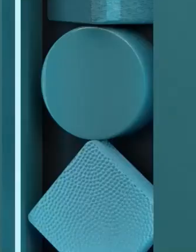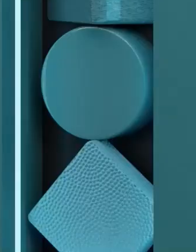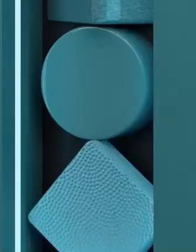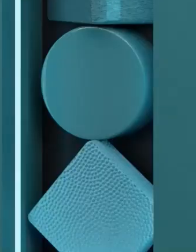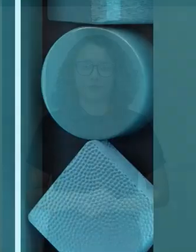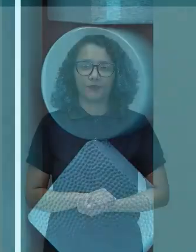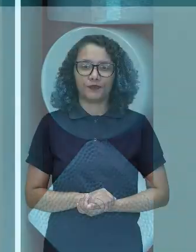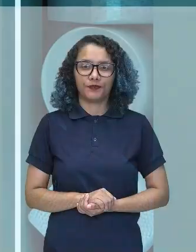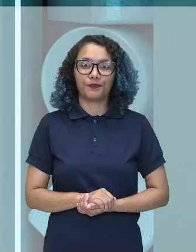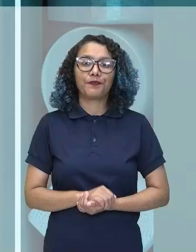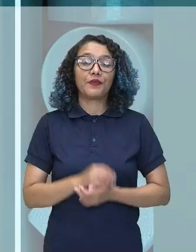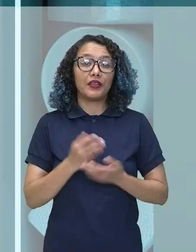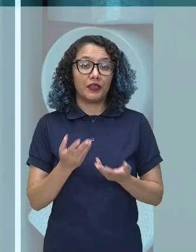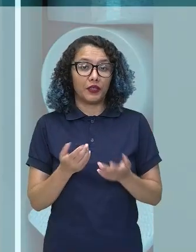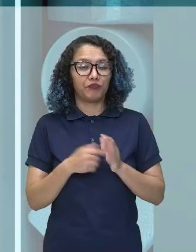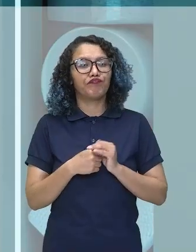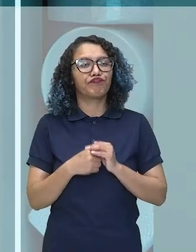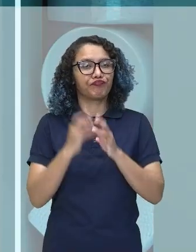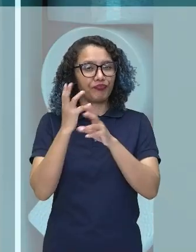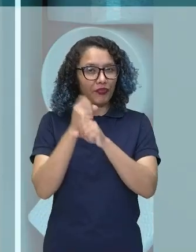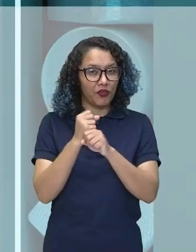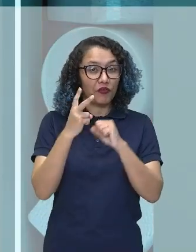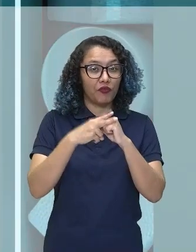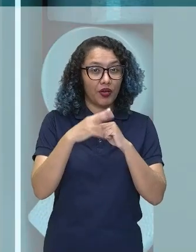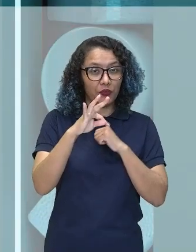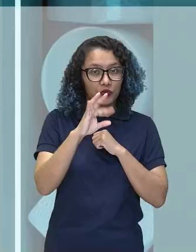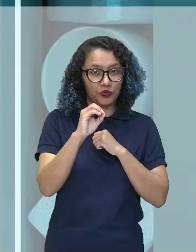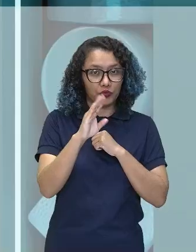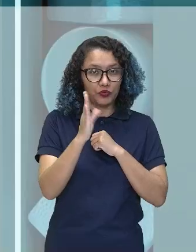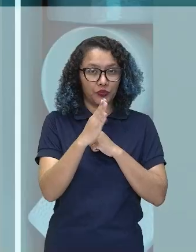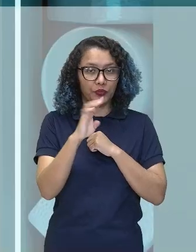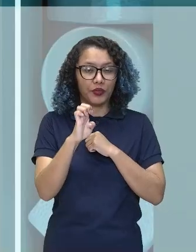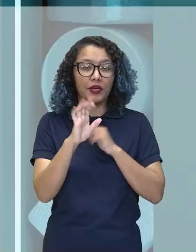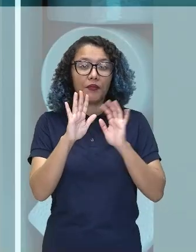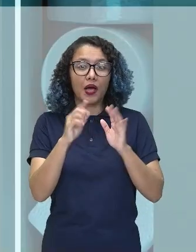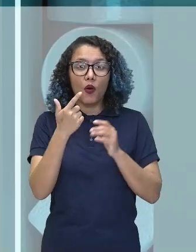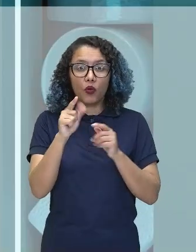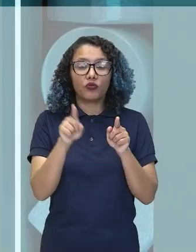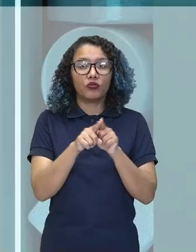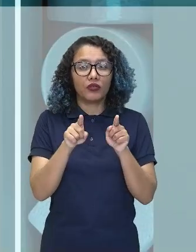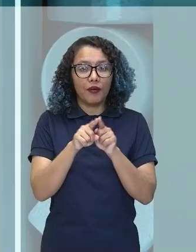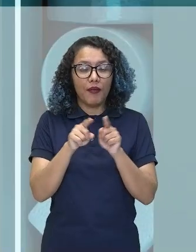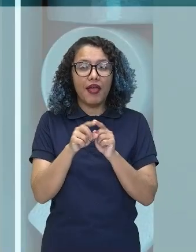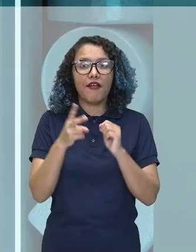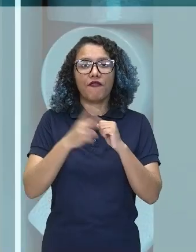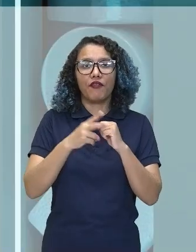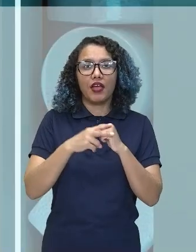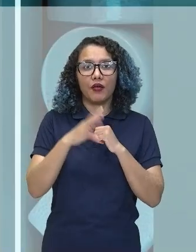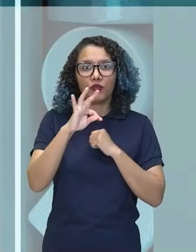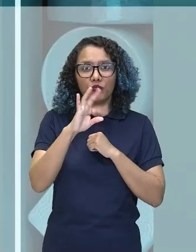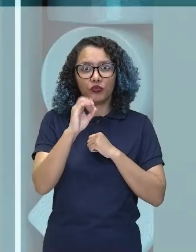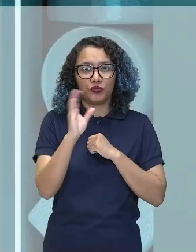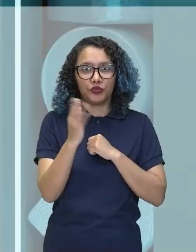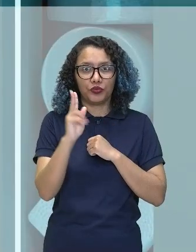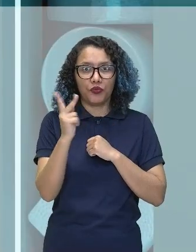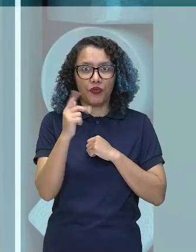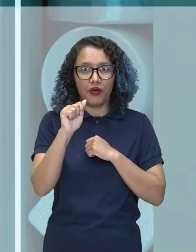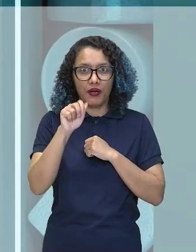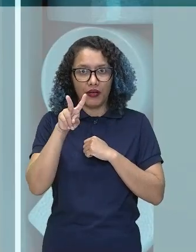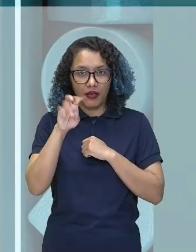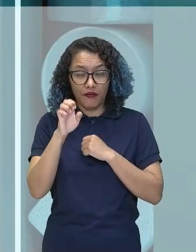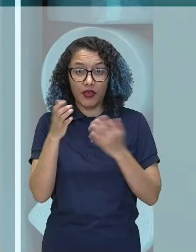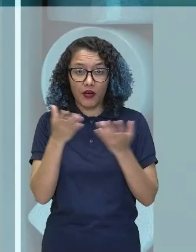Muito bem, revisamos o verbo to be, mas outro verbo muito importante é o verbo to have, é o verbo ter, possuir. Assista comigo e